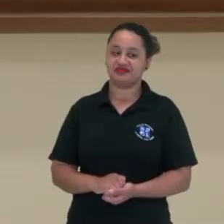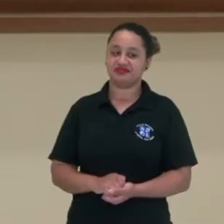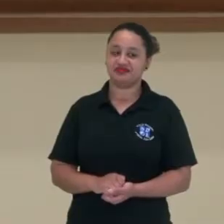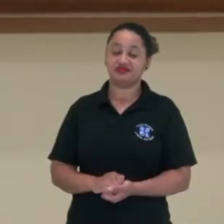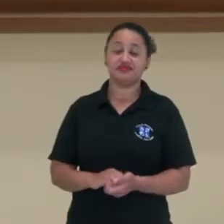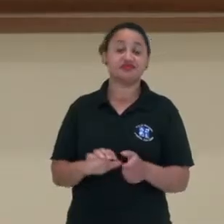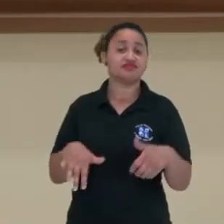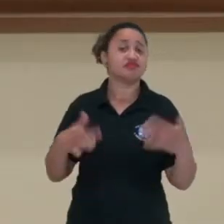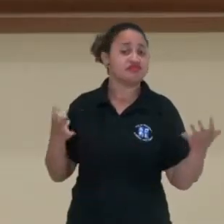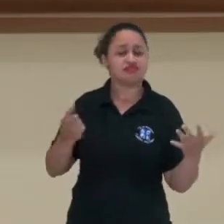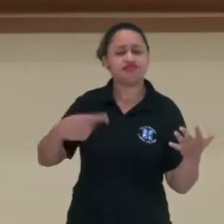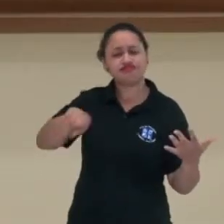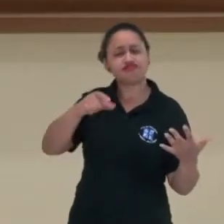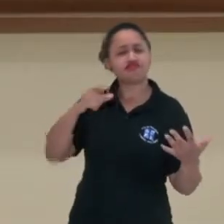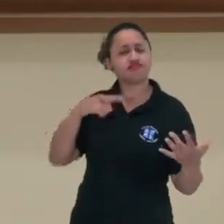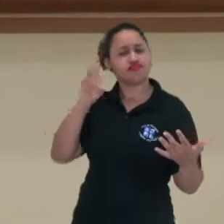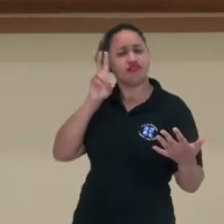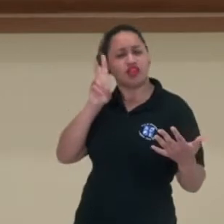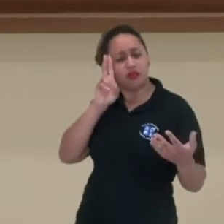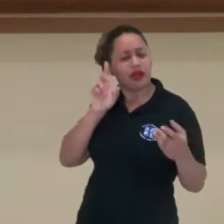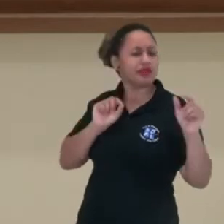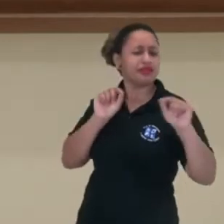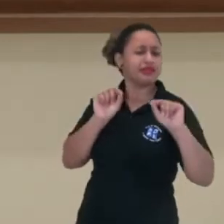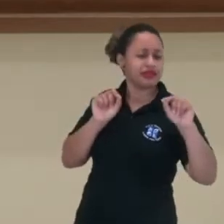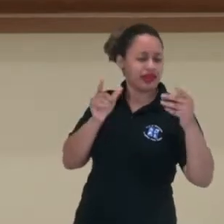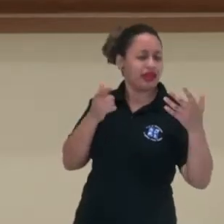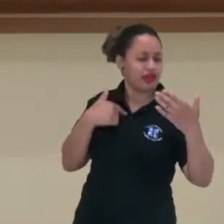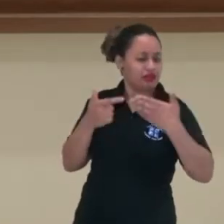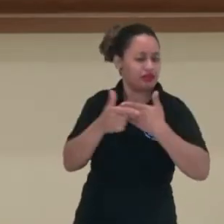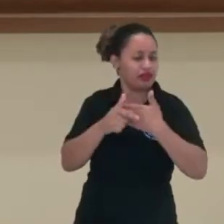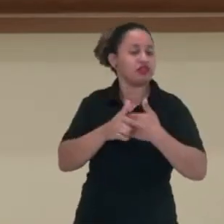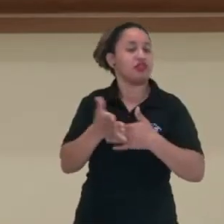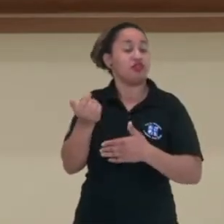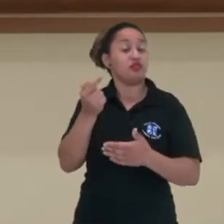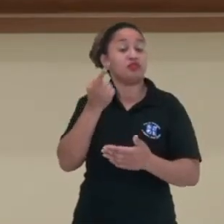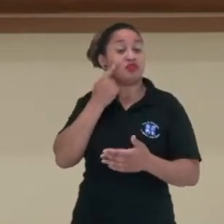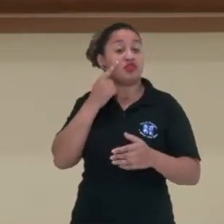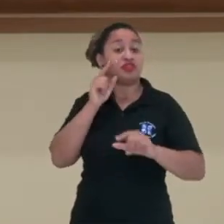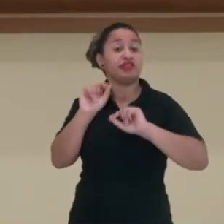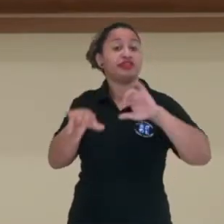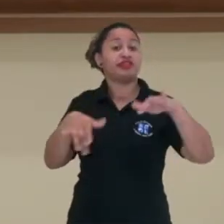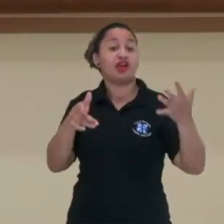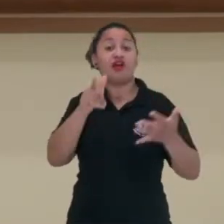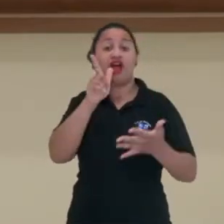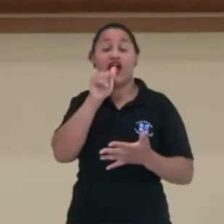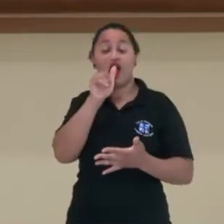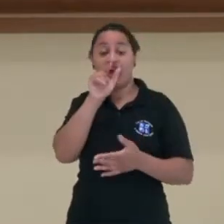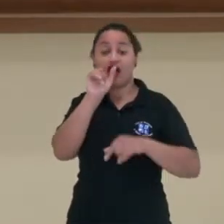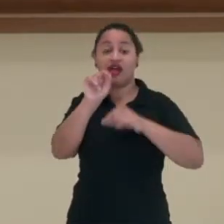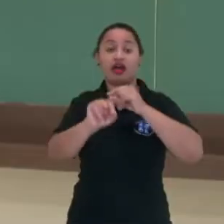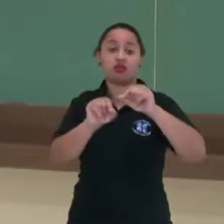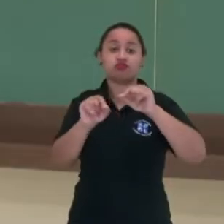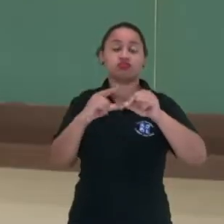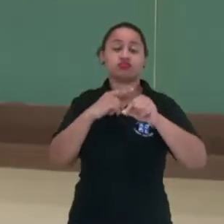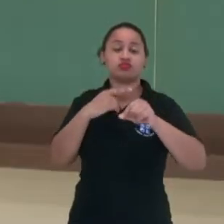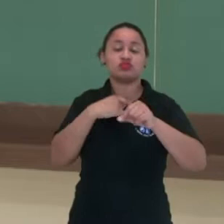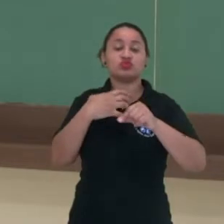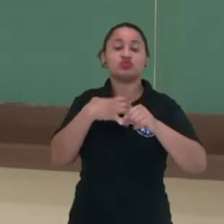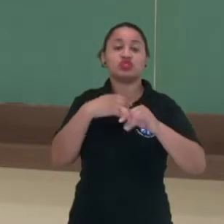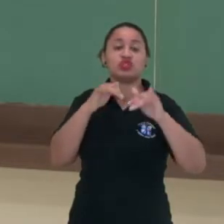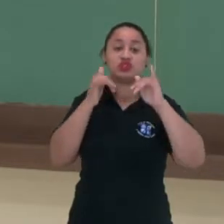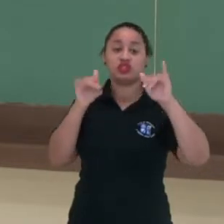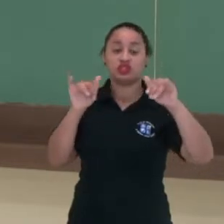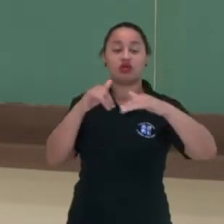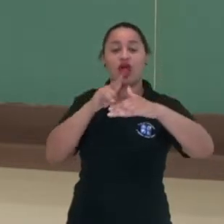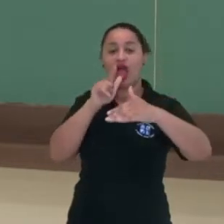E aí, pessoal, conseguiram relembrar? Vamos lá comigo então. Olha, a água, ela tem uma forma de energia, essa água que